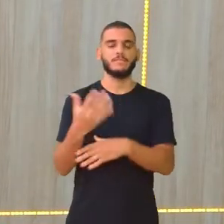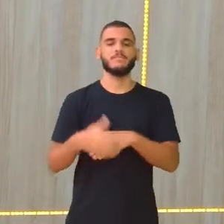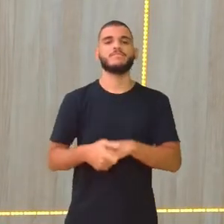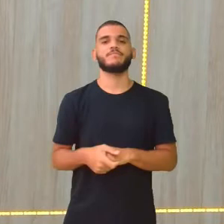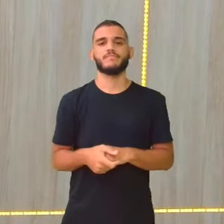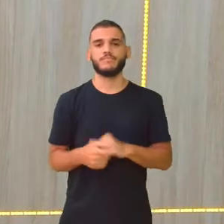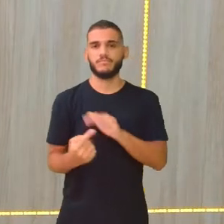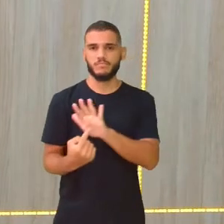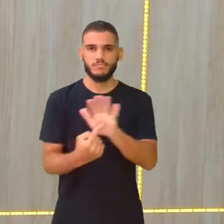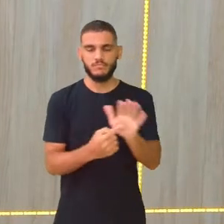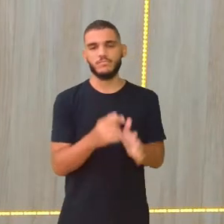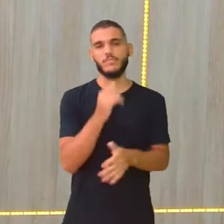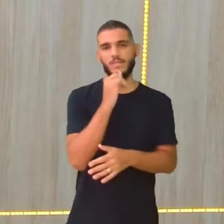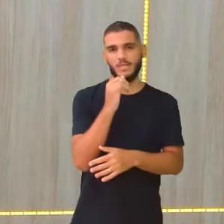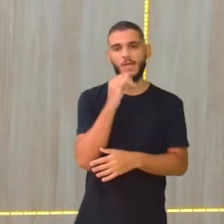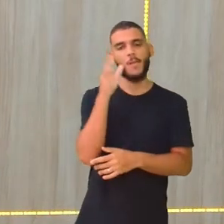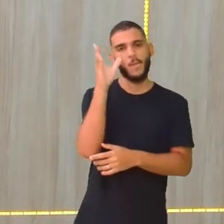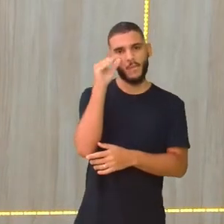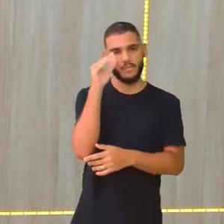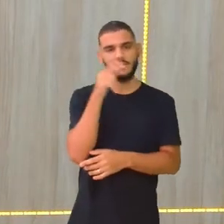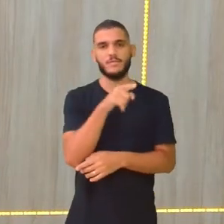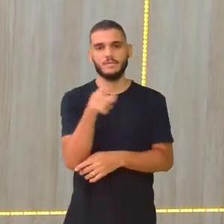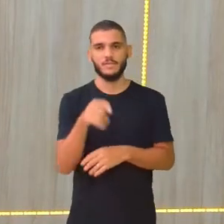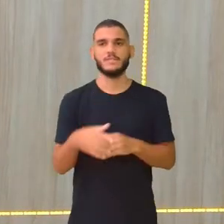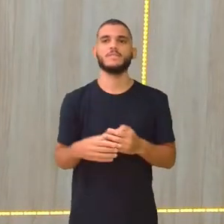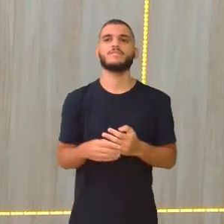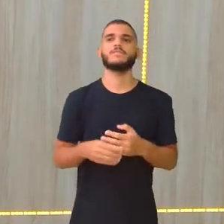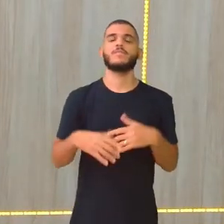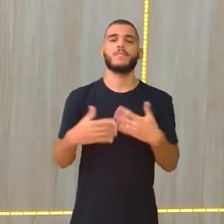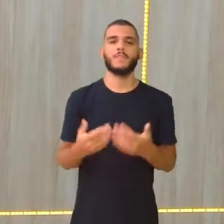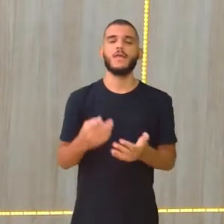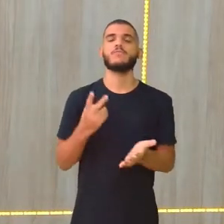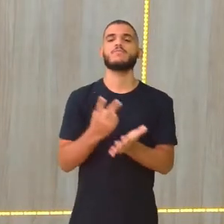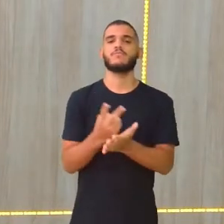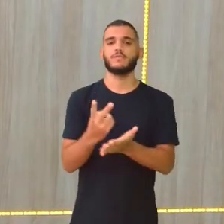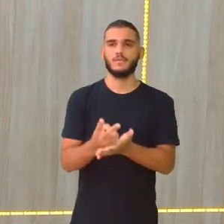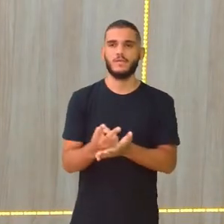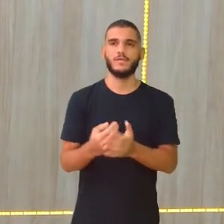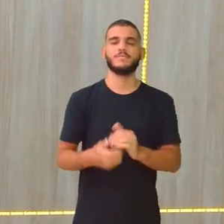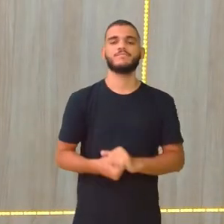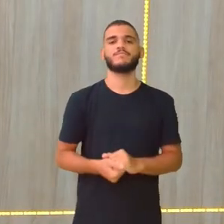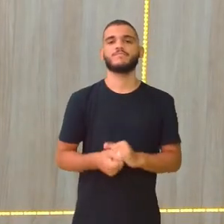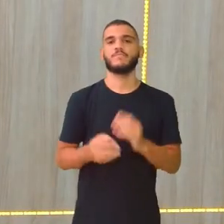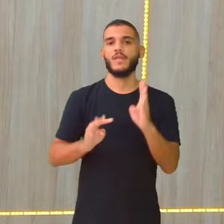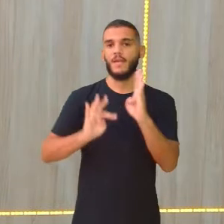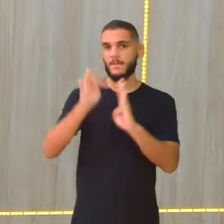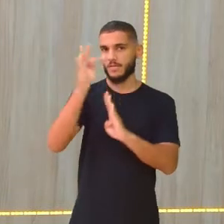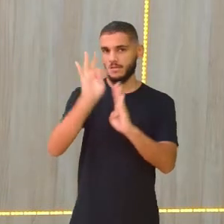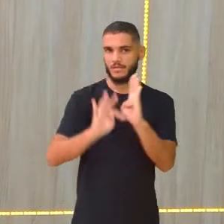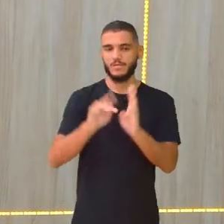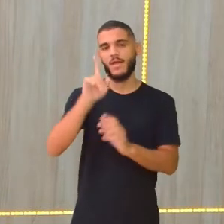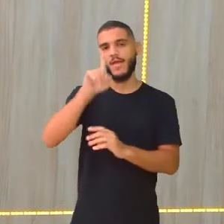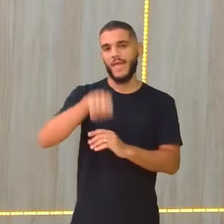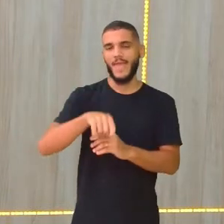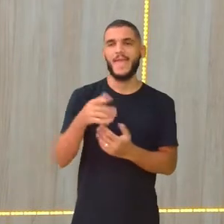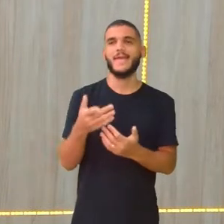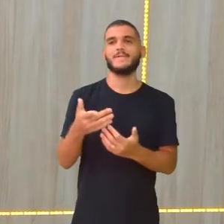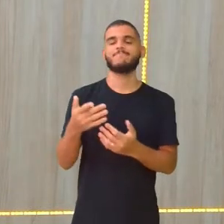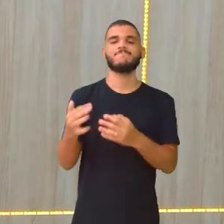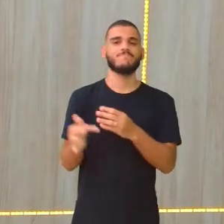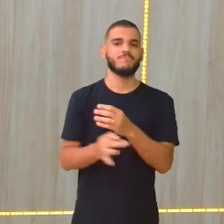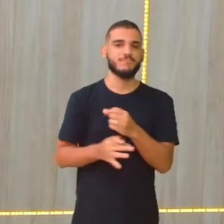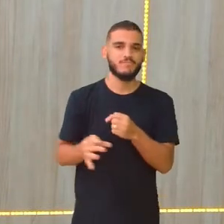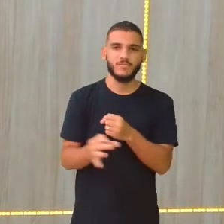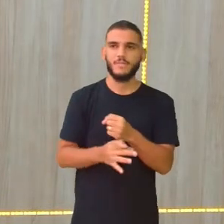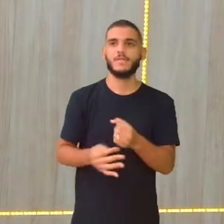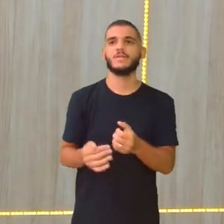vocês aí um exemplo como curiosidade. Mas vamos continuar. A biotecnologia ela é fundamental para a